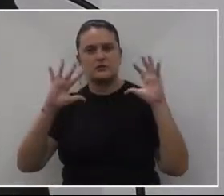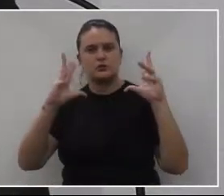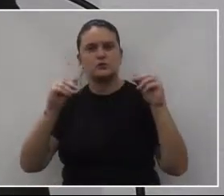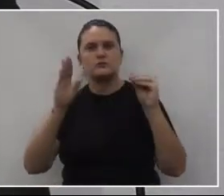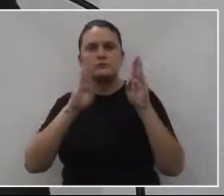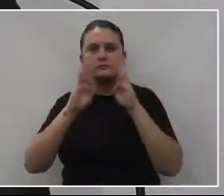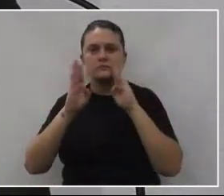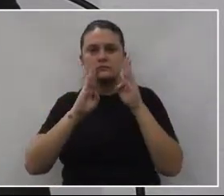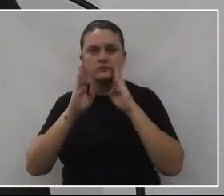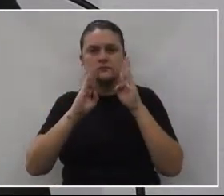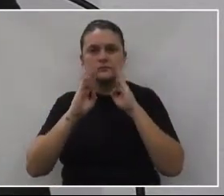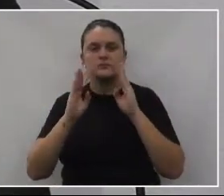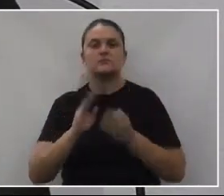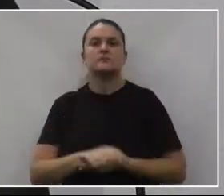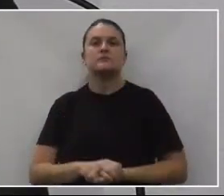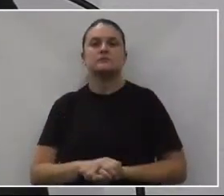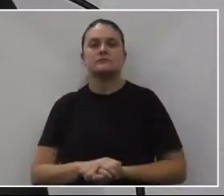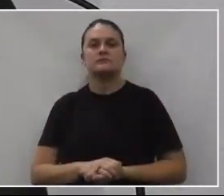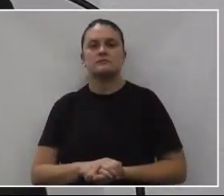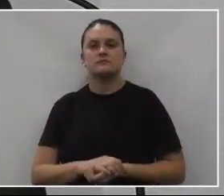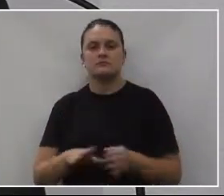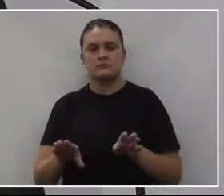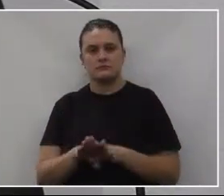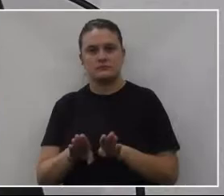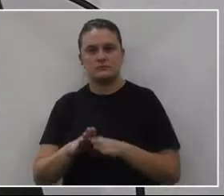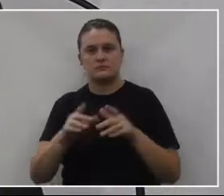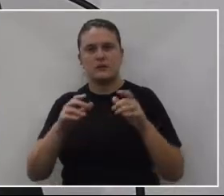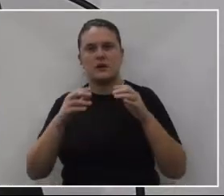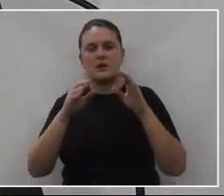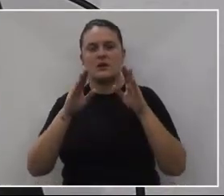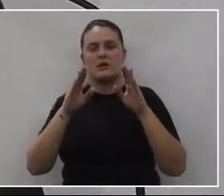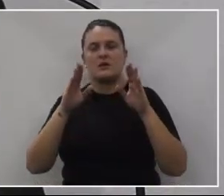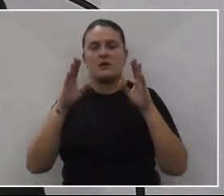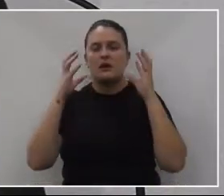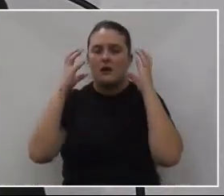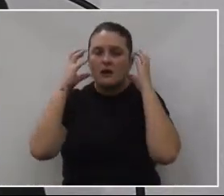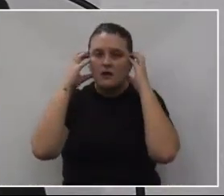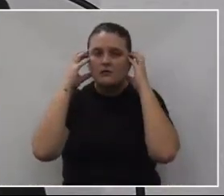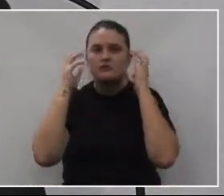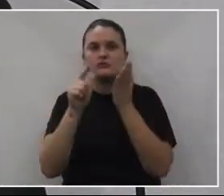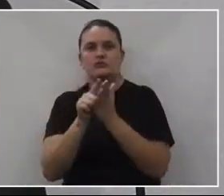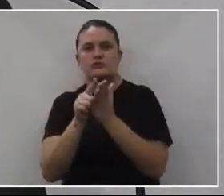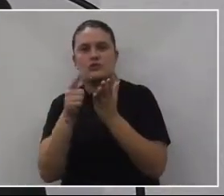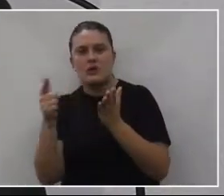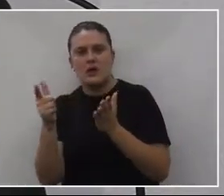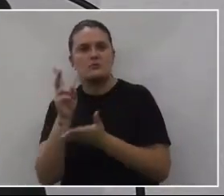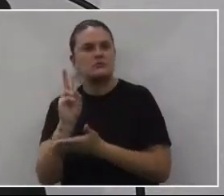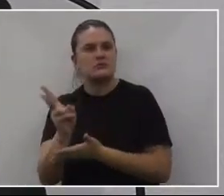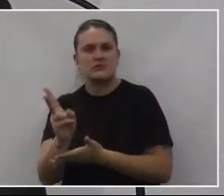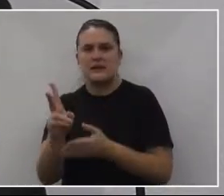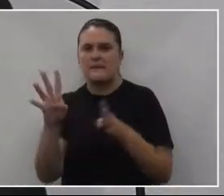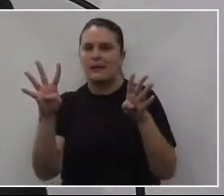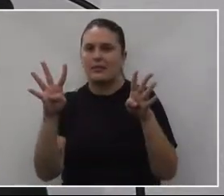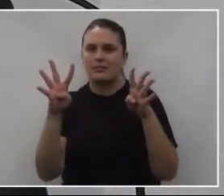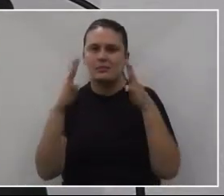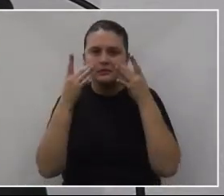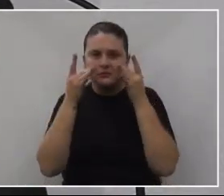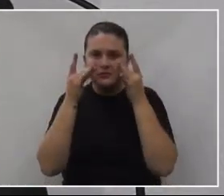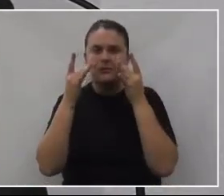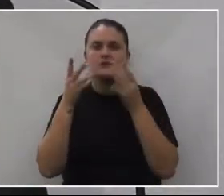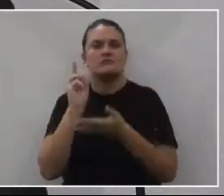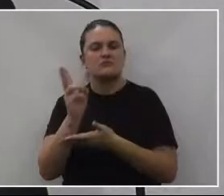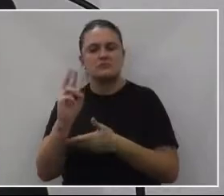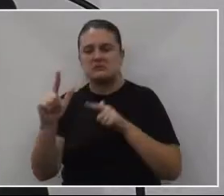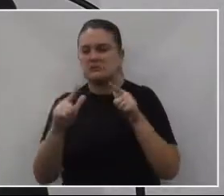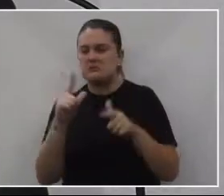sociais, na imprensa local também, meus cumprimentos aqui aos órgãos de imprensa que sempre nos acompanham, nos apoiam, prestam um